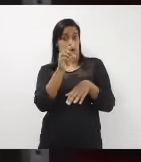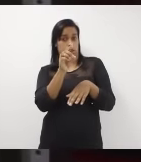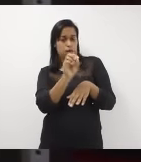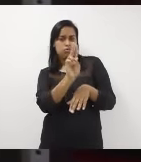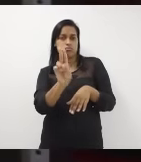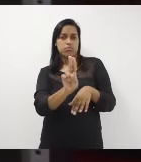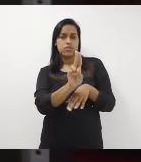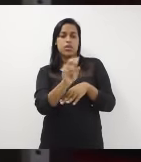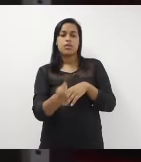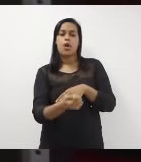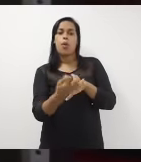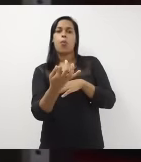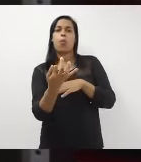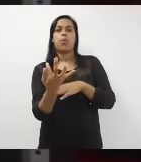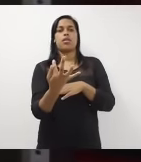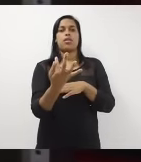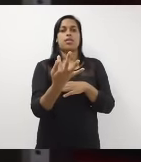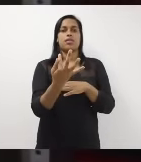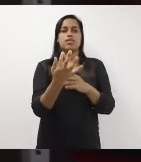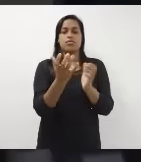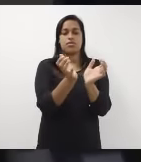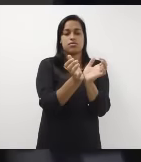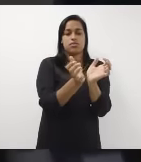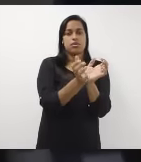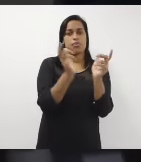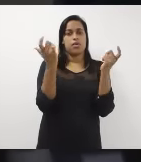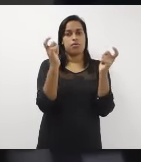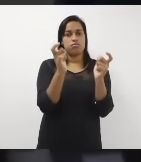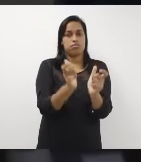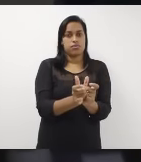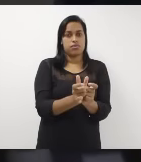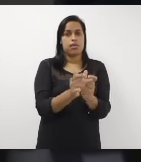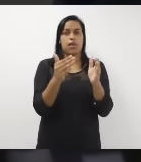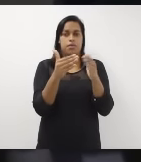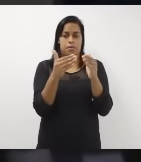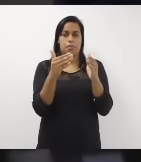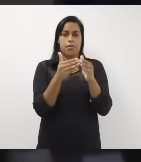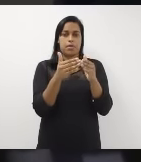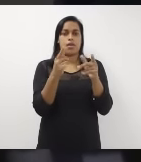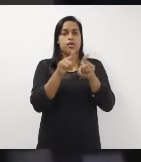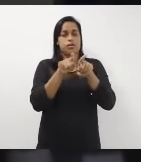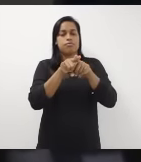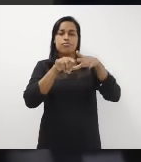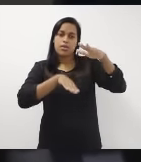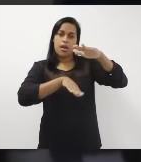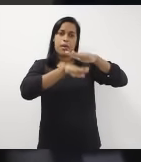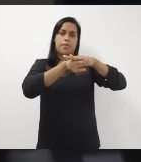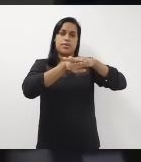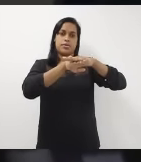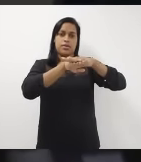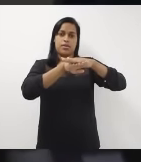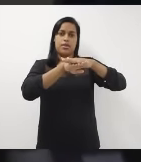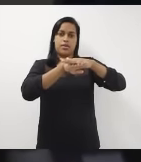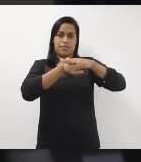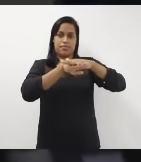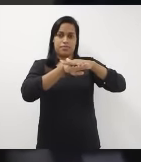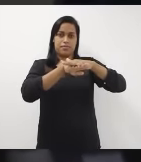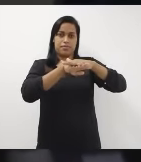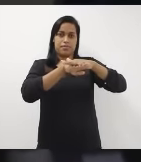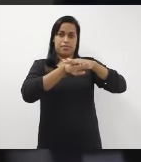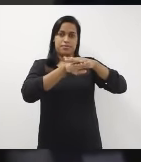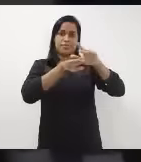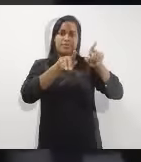de um lote que pode oferecer o menor custo do pedido, bem como o menor custo de armazená-lo. A partir daí, a